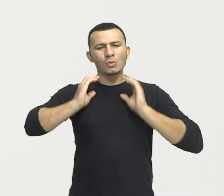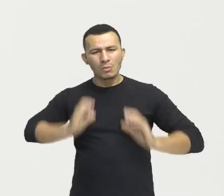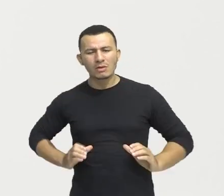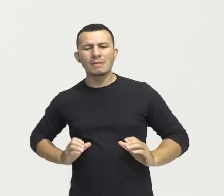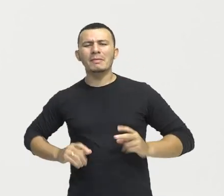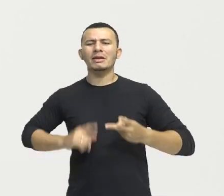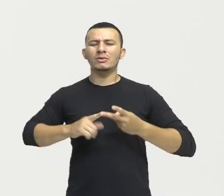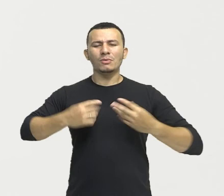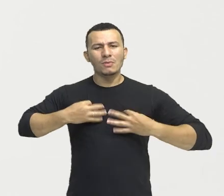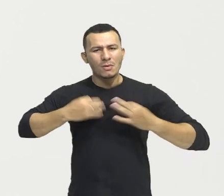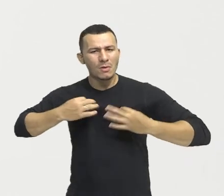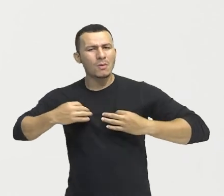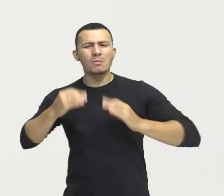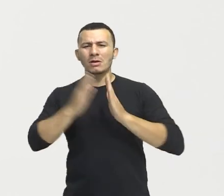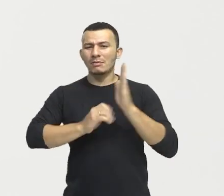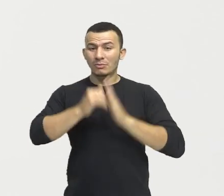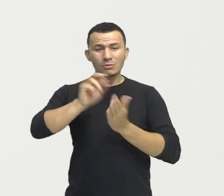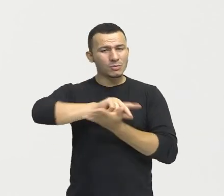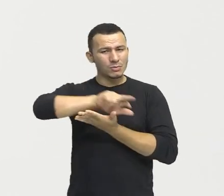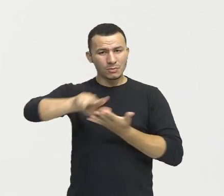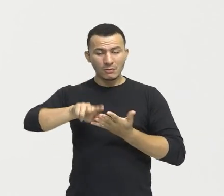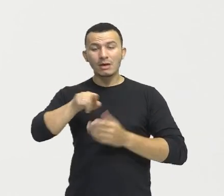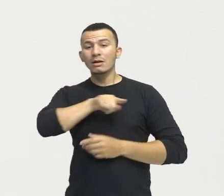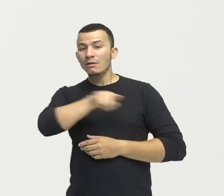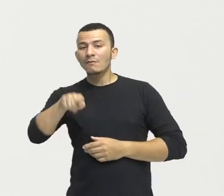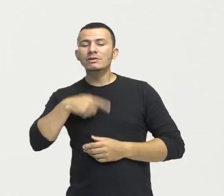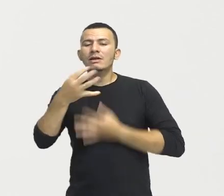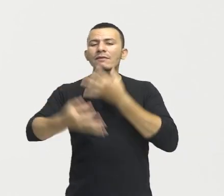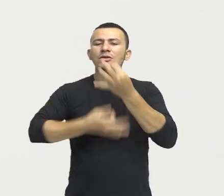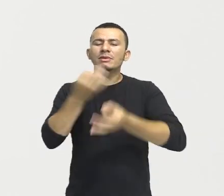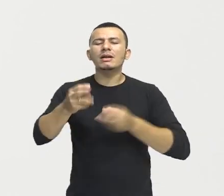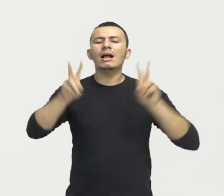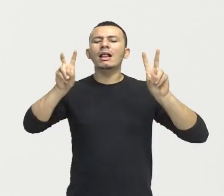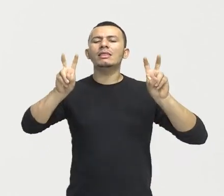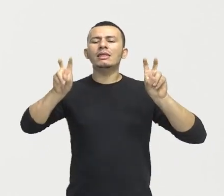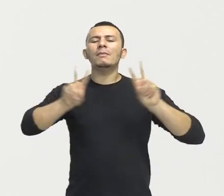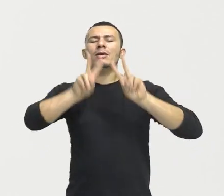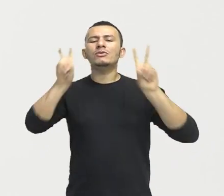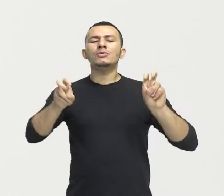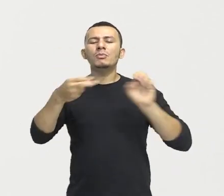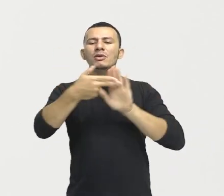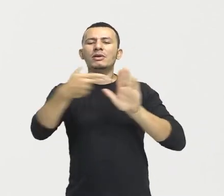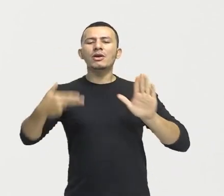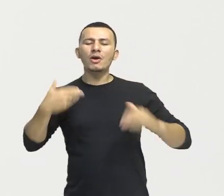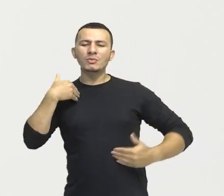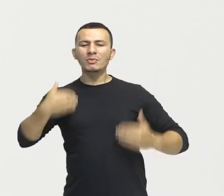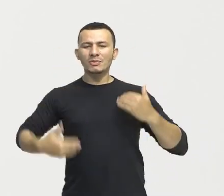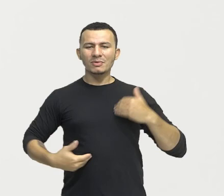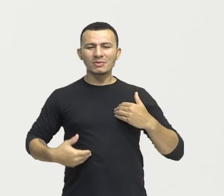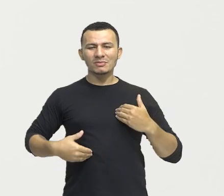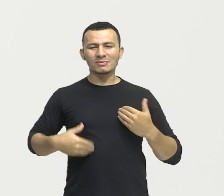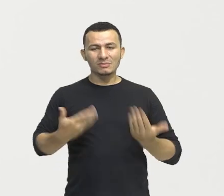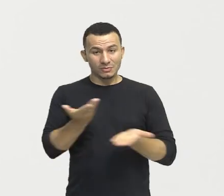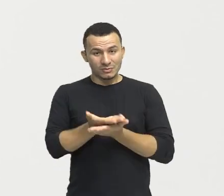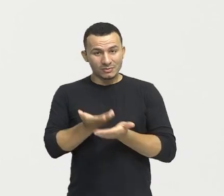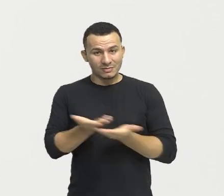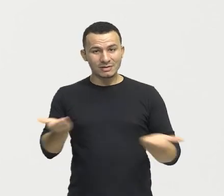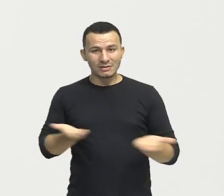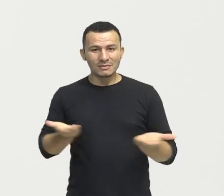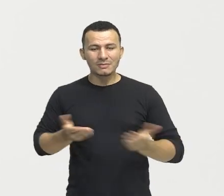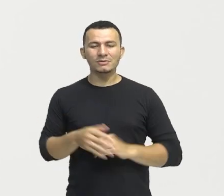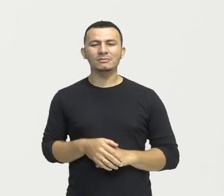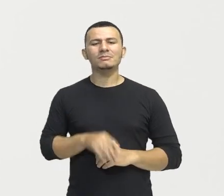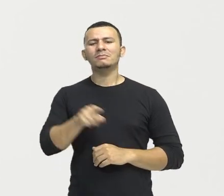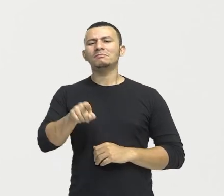cultura, etc. Comente um dos temas relacionados ao estereótipo que vimos nesta aula. E aí, o que